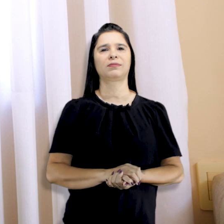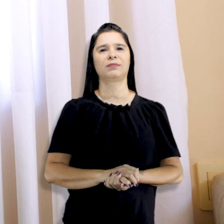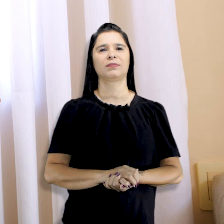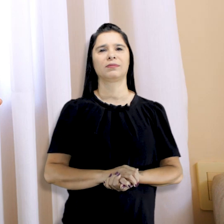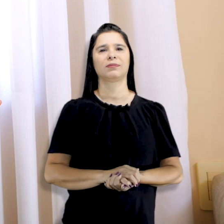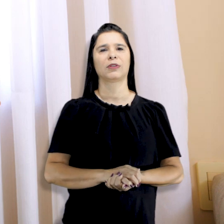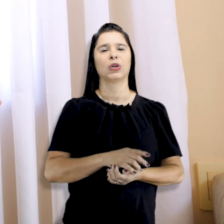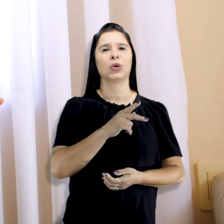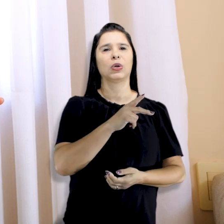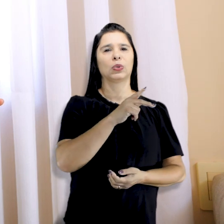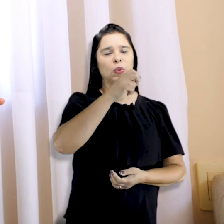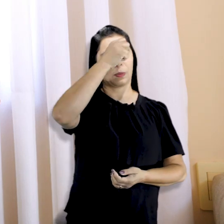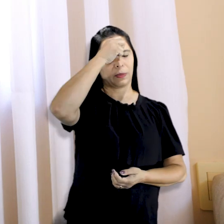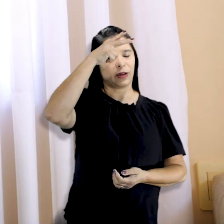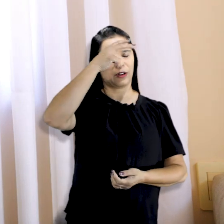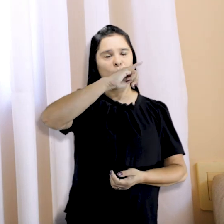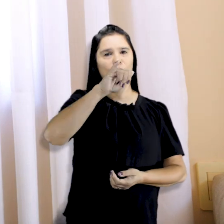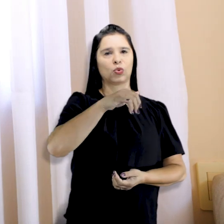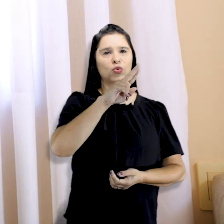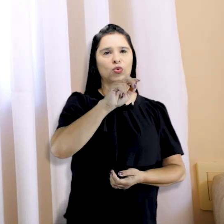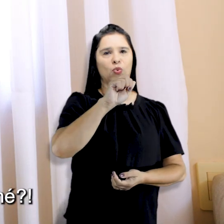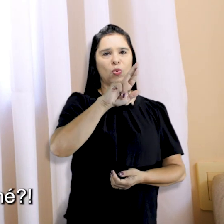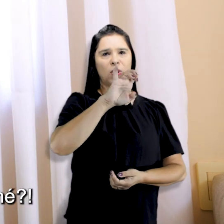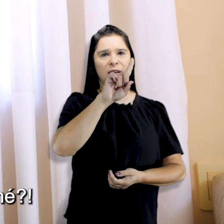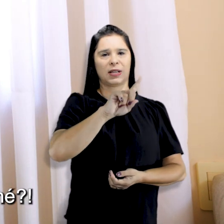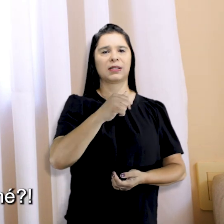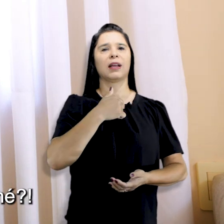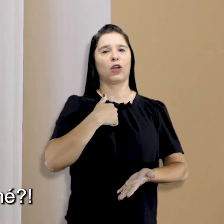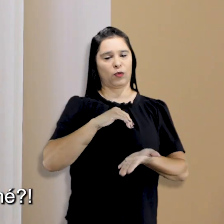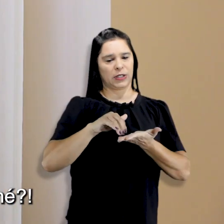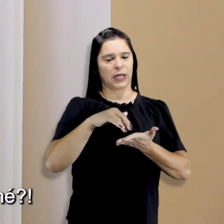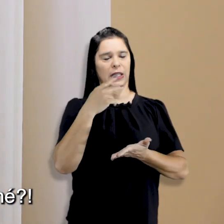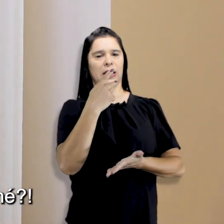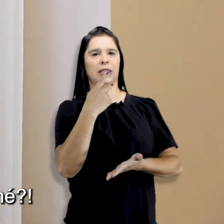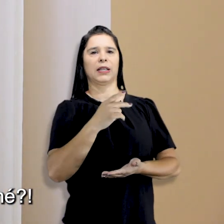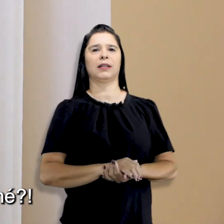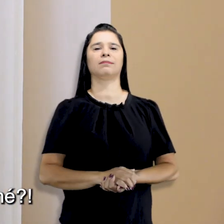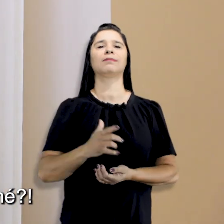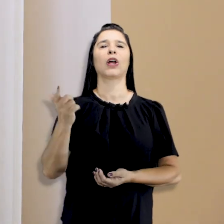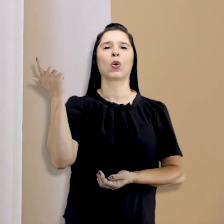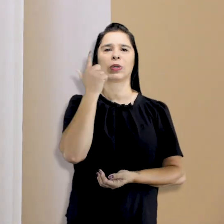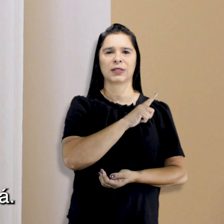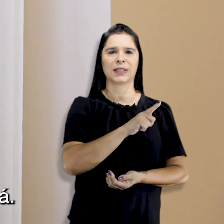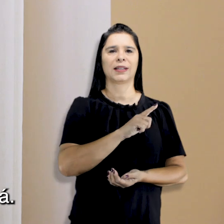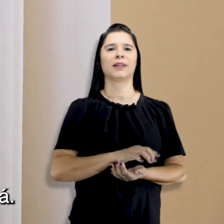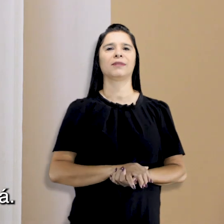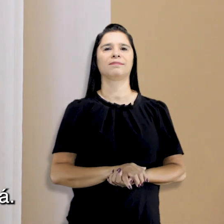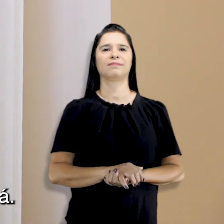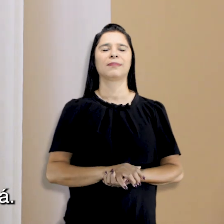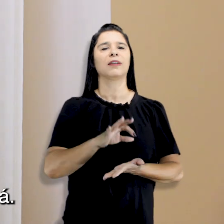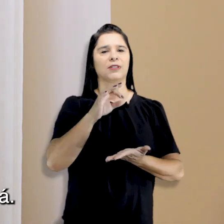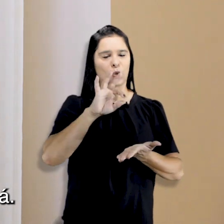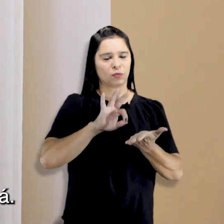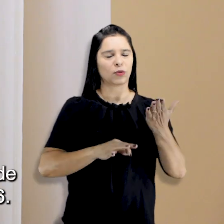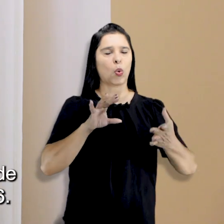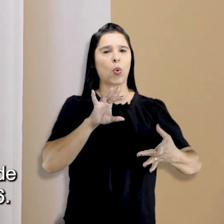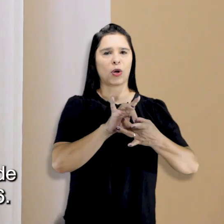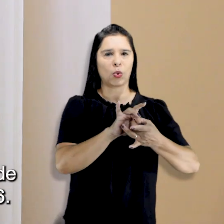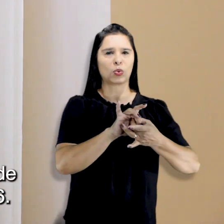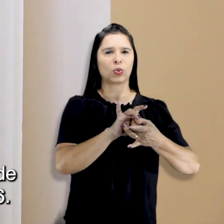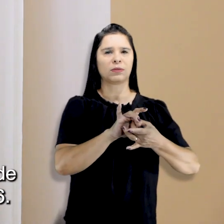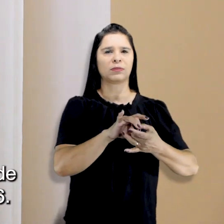Carvalho, que foi o mesmo prefeito que eu fui secretária dele, eles conseguiram, fez um comodato, né, com acho que a Centro Atlântica já,